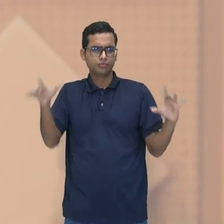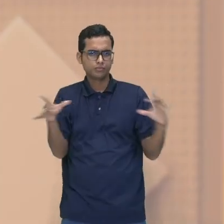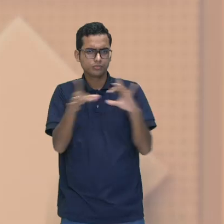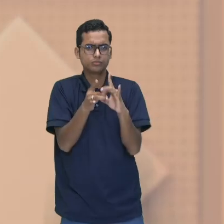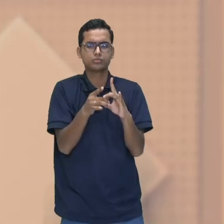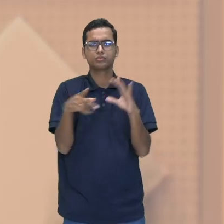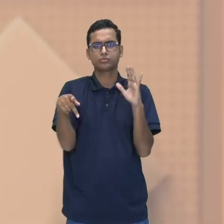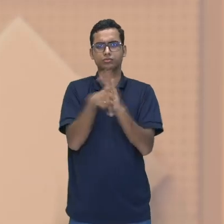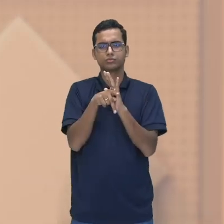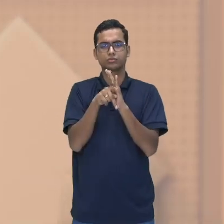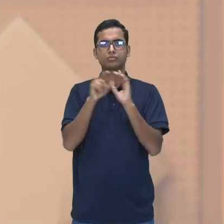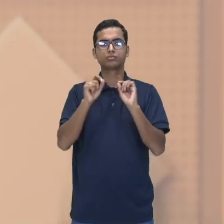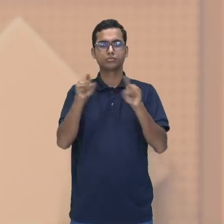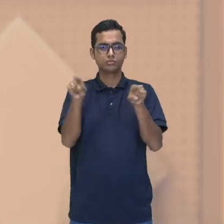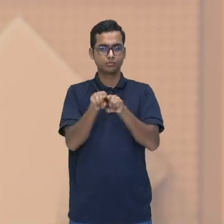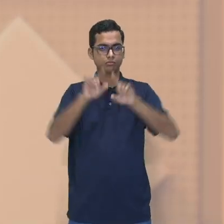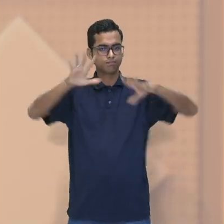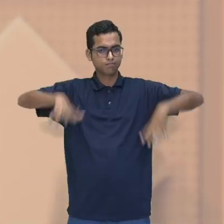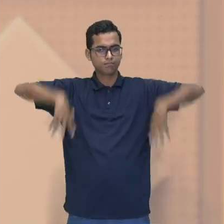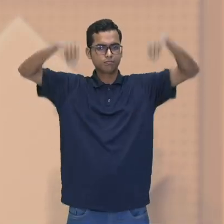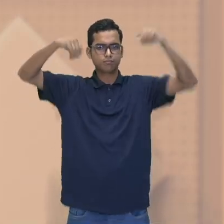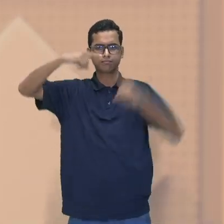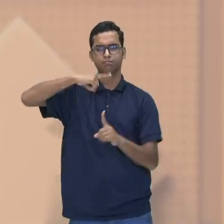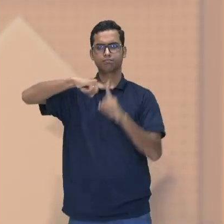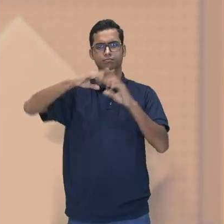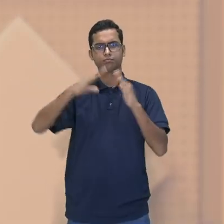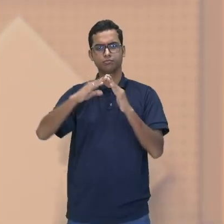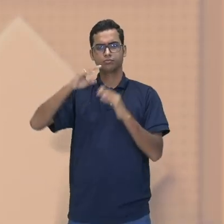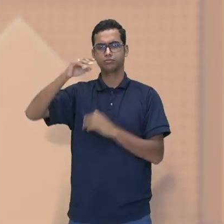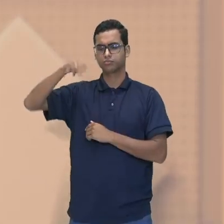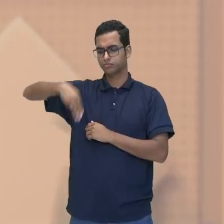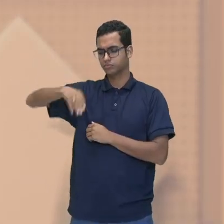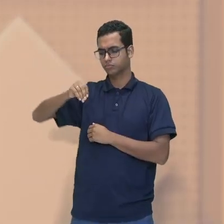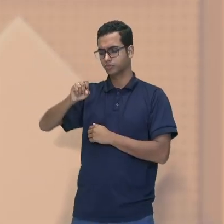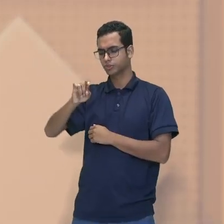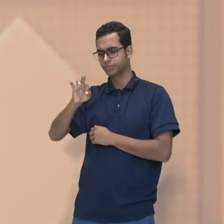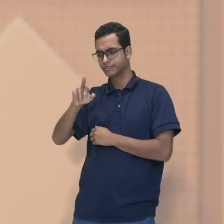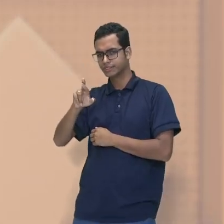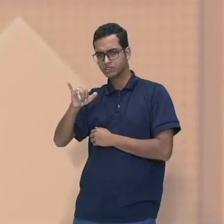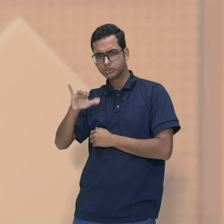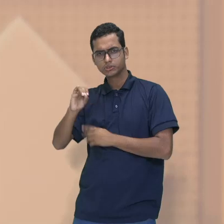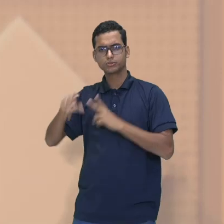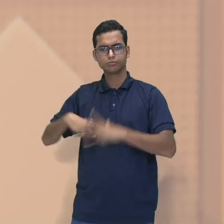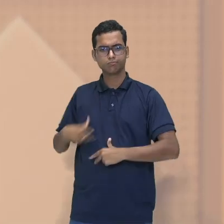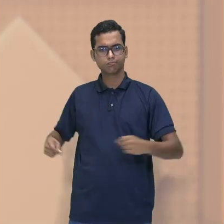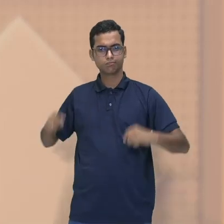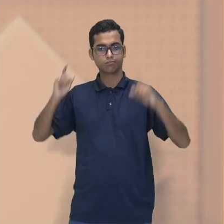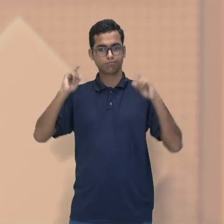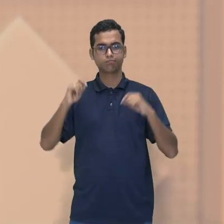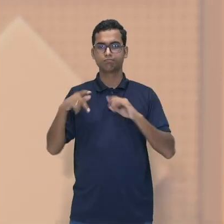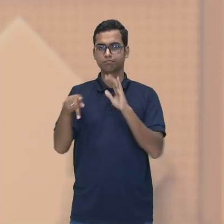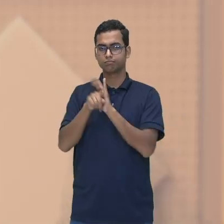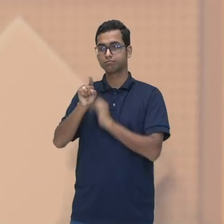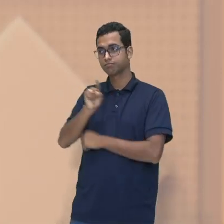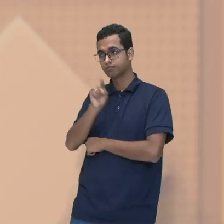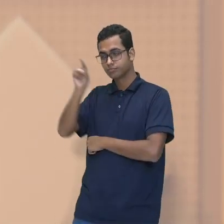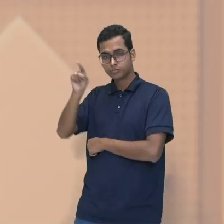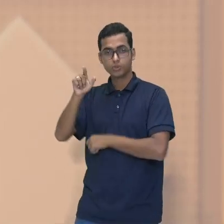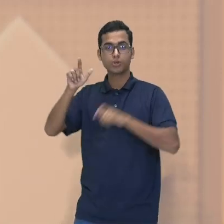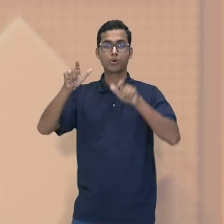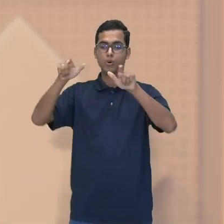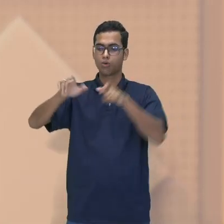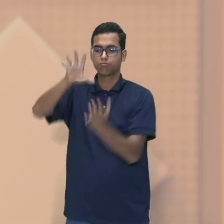nos mosteiros, que era o centro de educação existente durante a Idade Média. Então, todo o